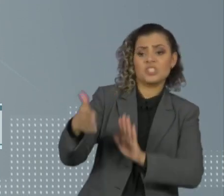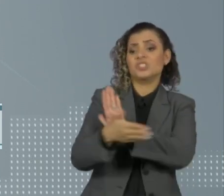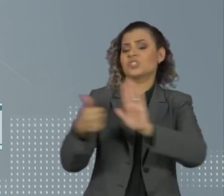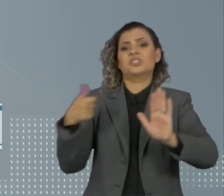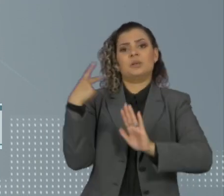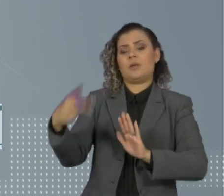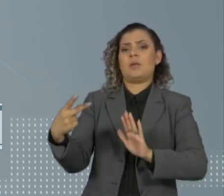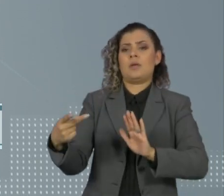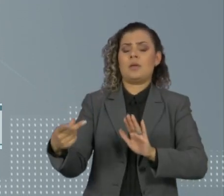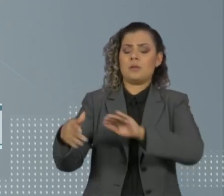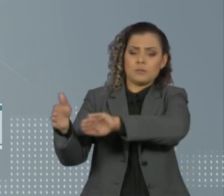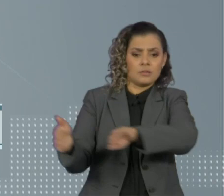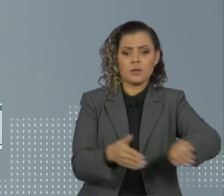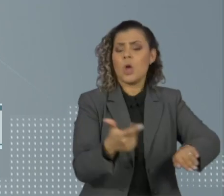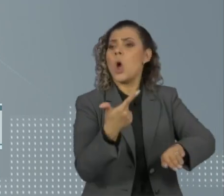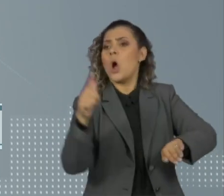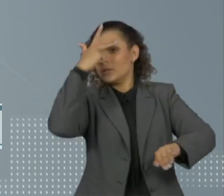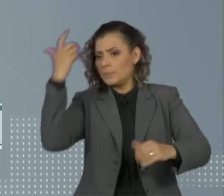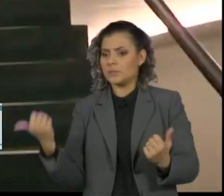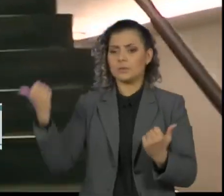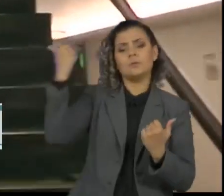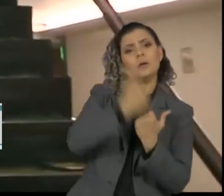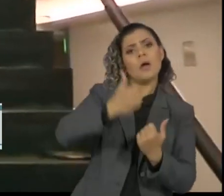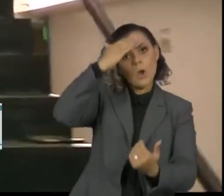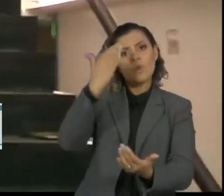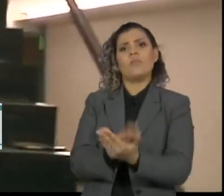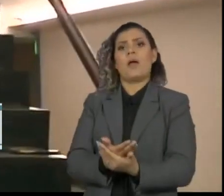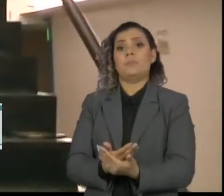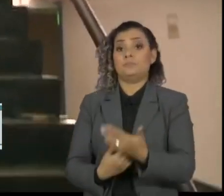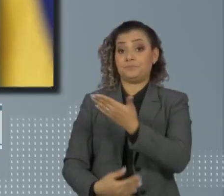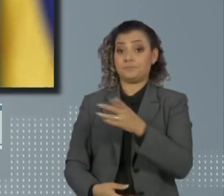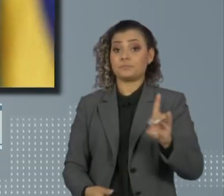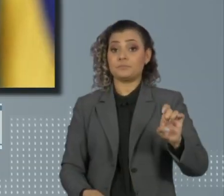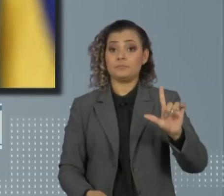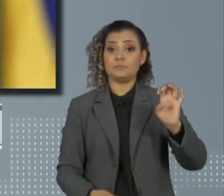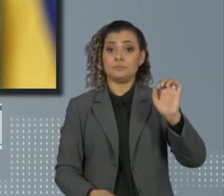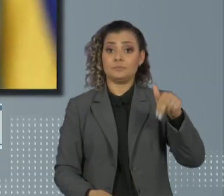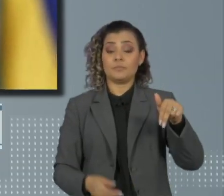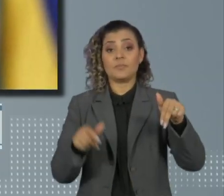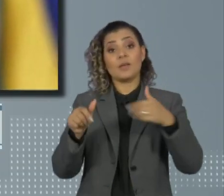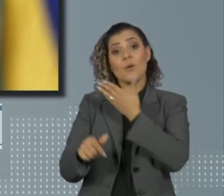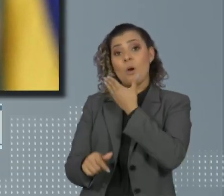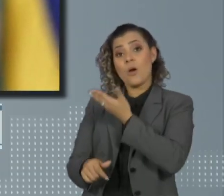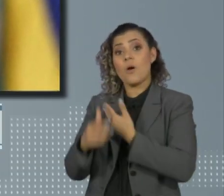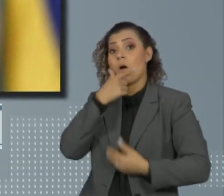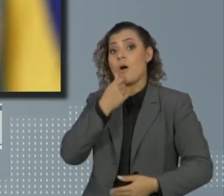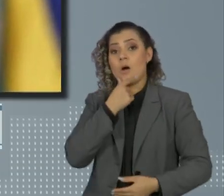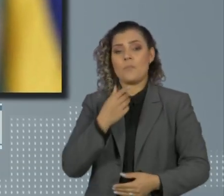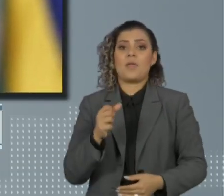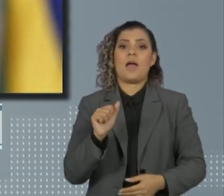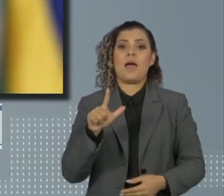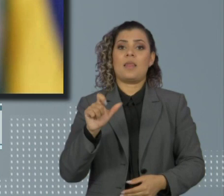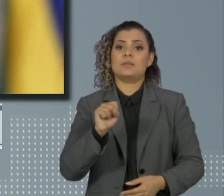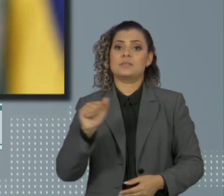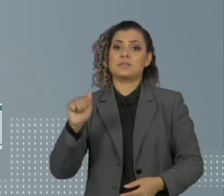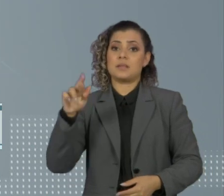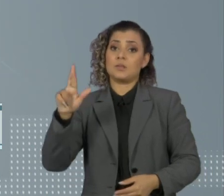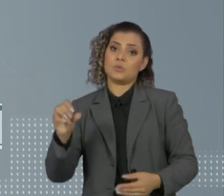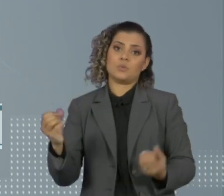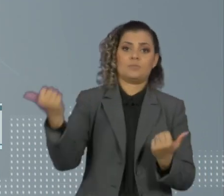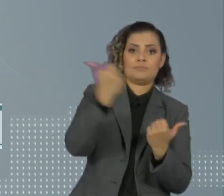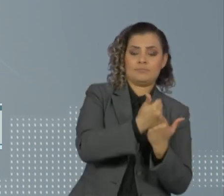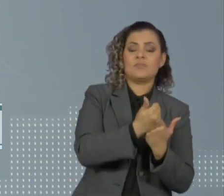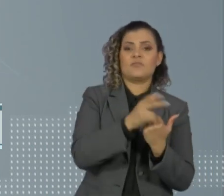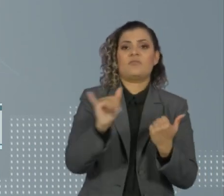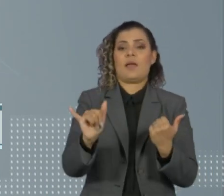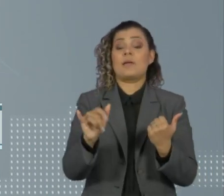no lugar dele alguém que tem credibilidade. Deltan será substituído por Alessandro Oliveira, o mais antigo procurador do Paraná.